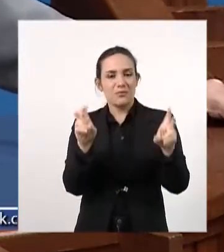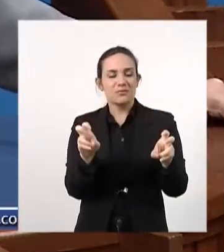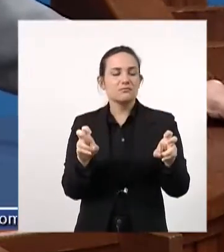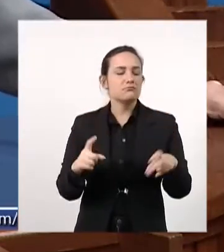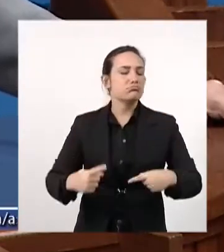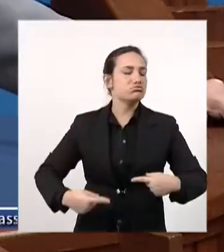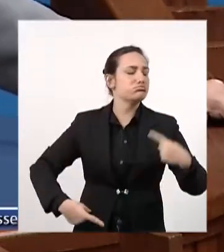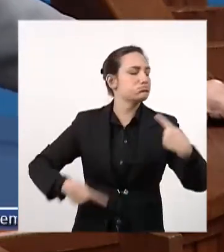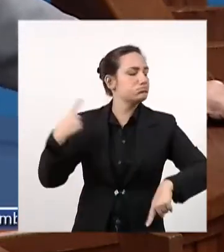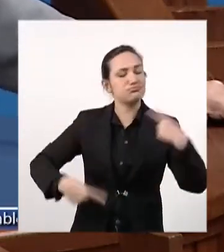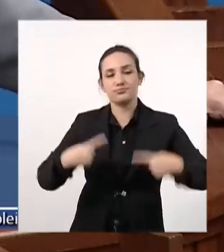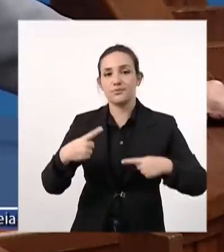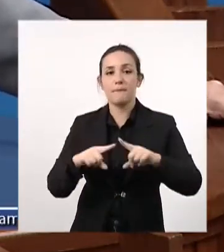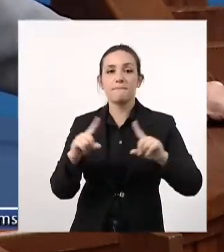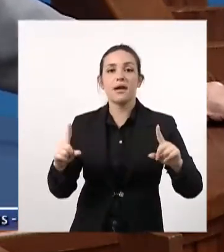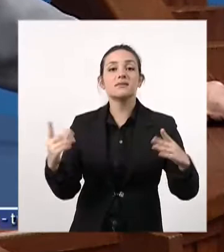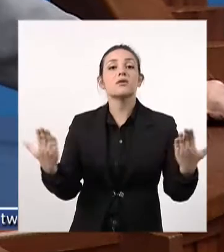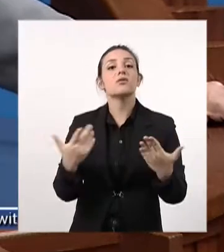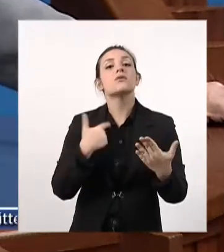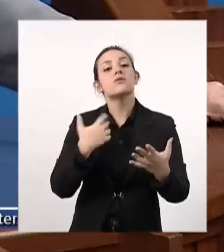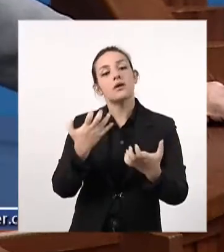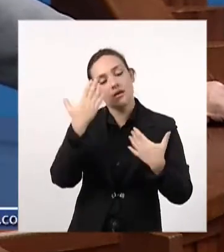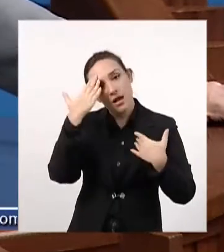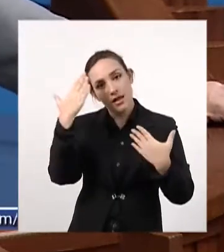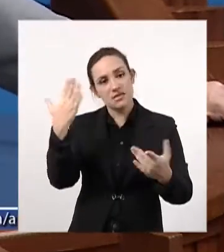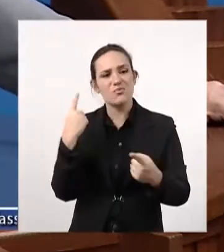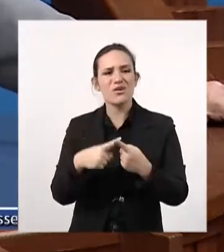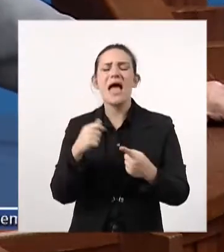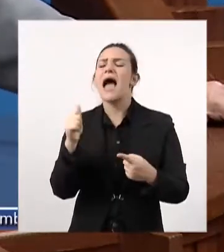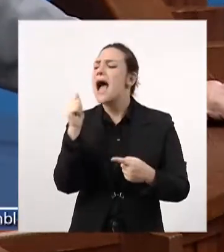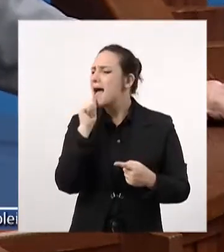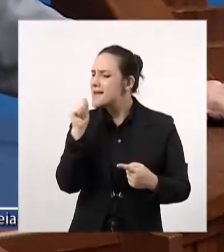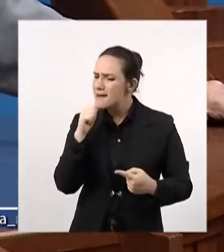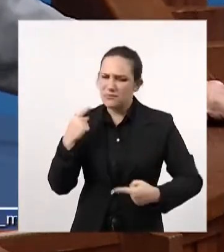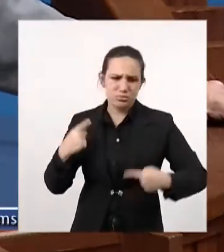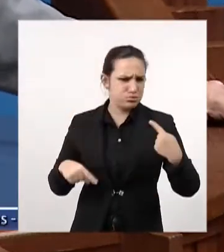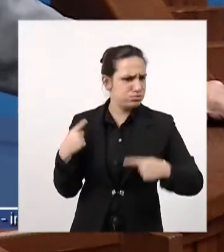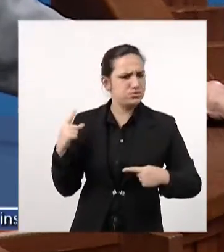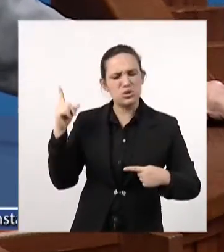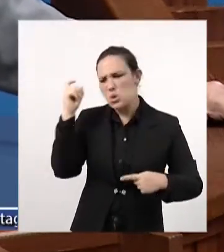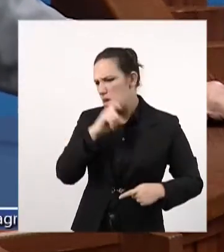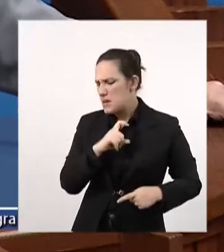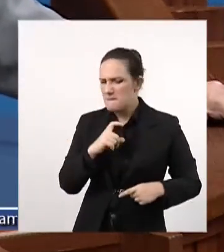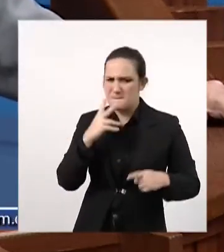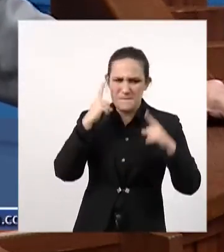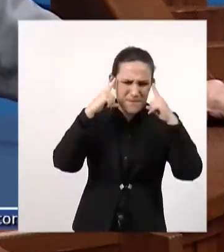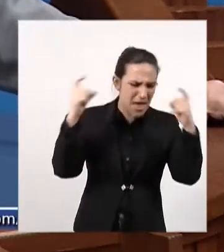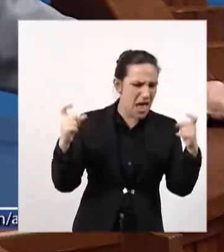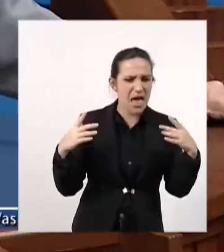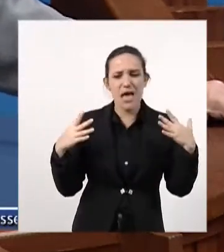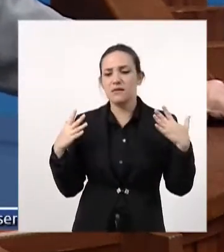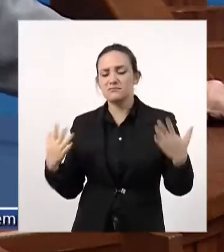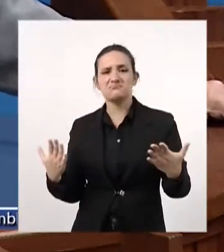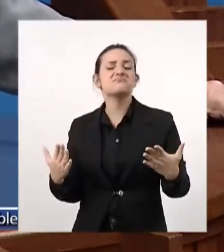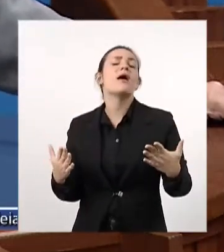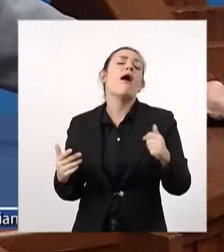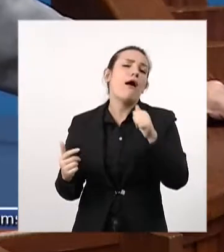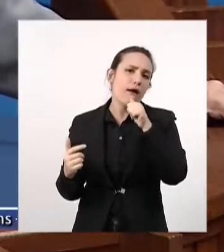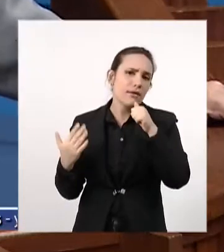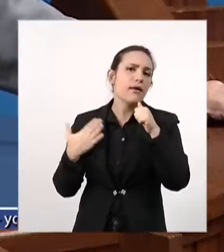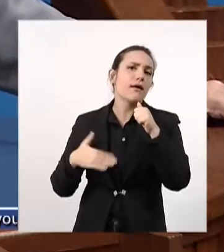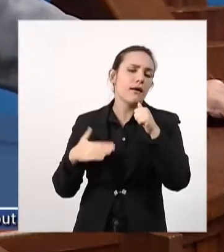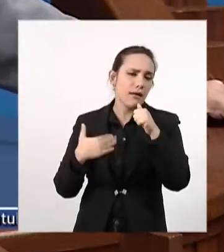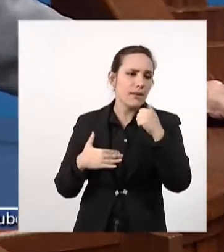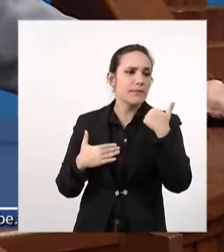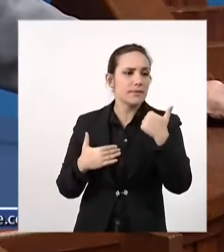mensagem de agradecimento é que, mesmo nas discussões mais áridas, e aqui eu quero me dirigir uma